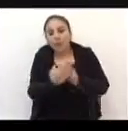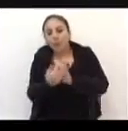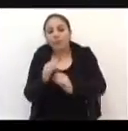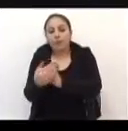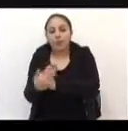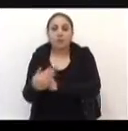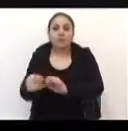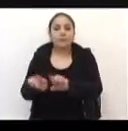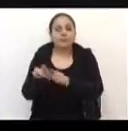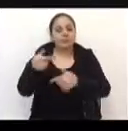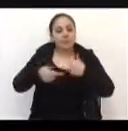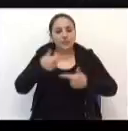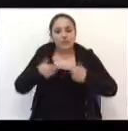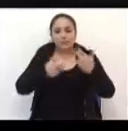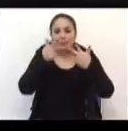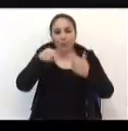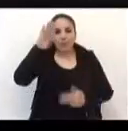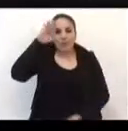também. Então,